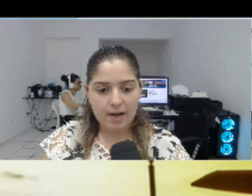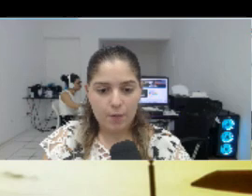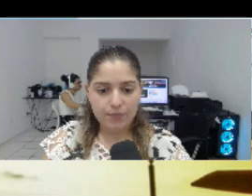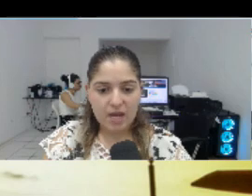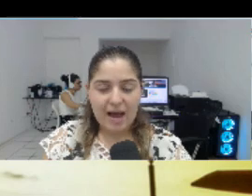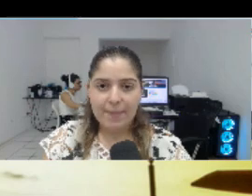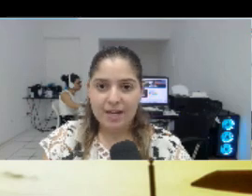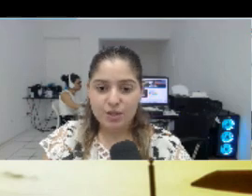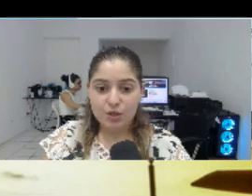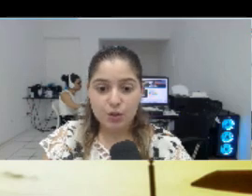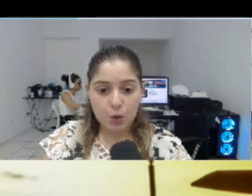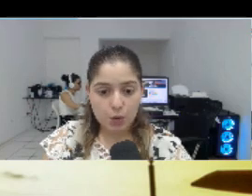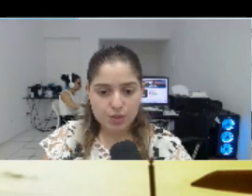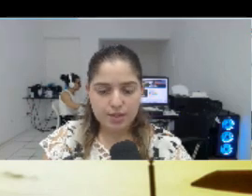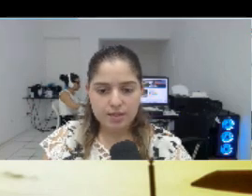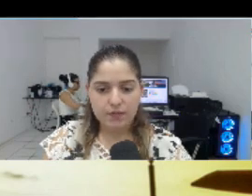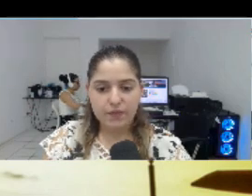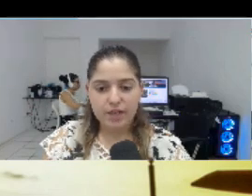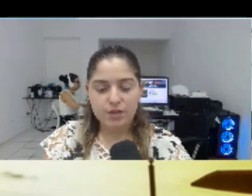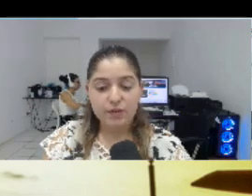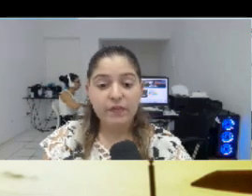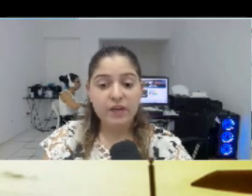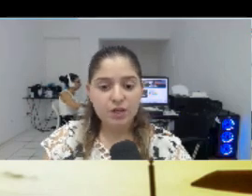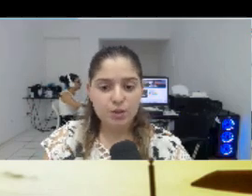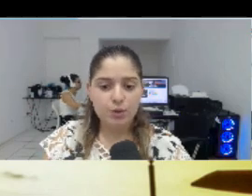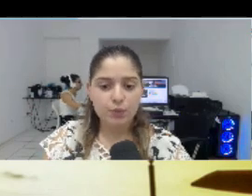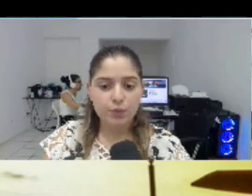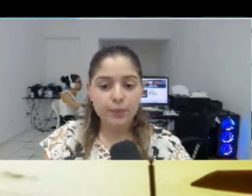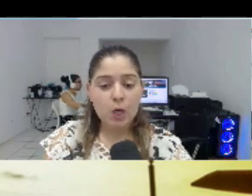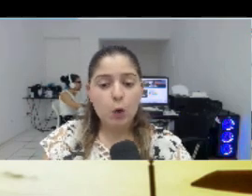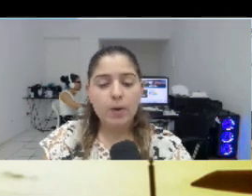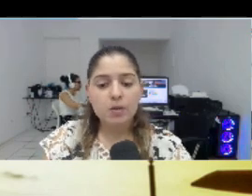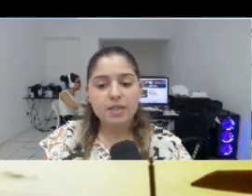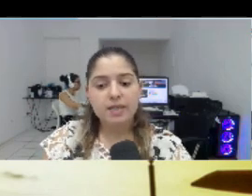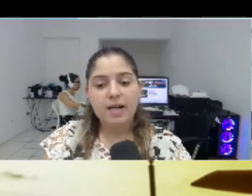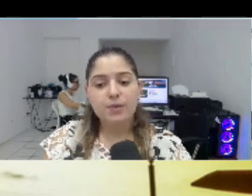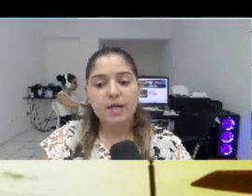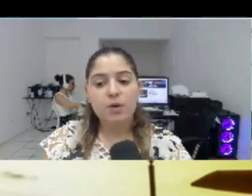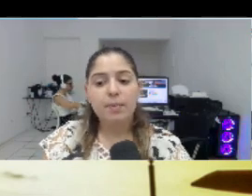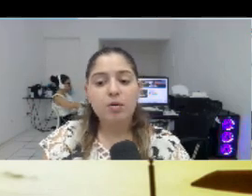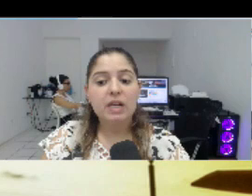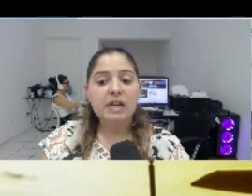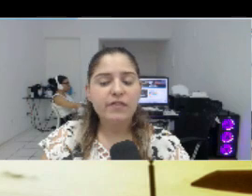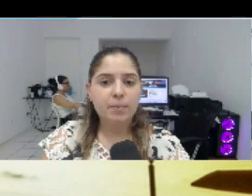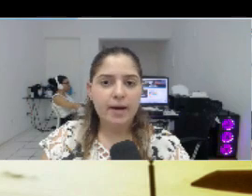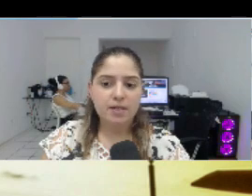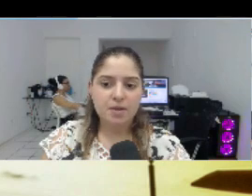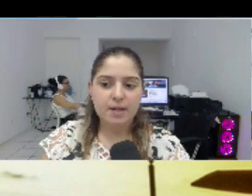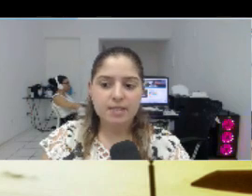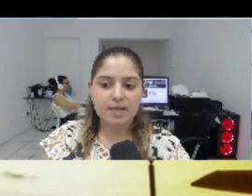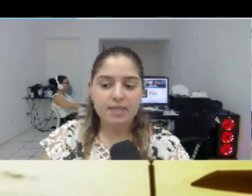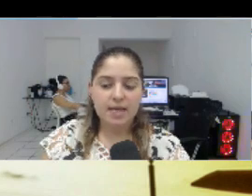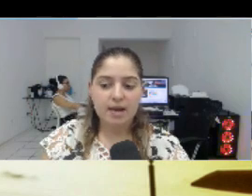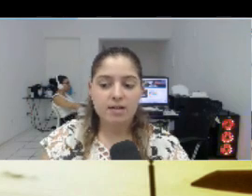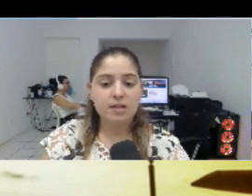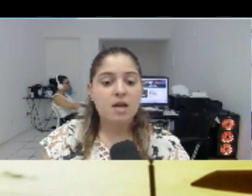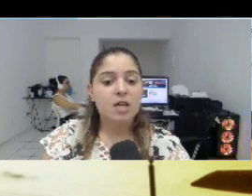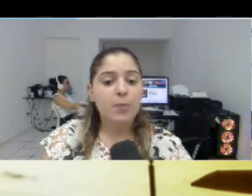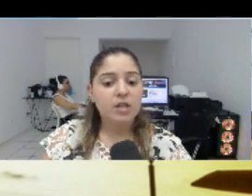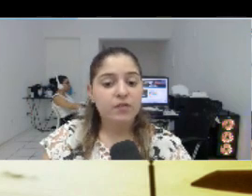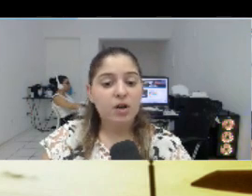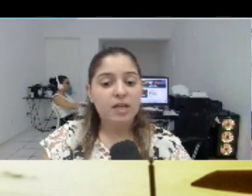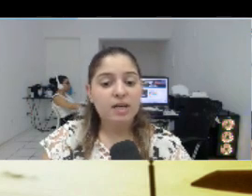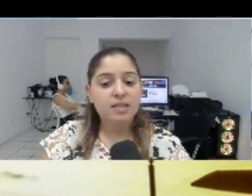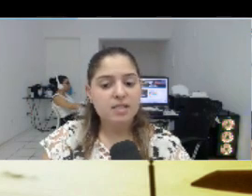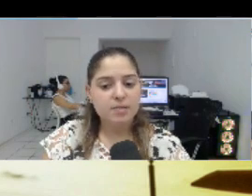Banco Central. A partir de hoje, terça-feira, dia 20 de junho, o Banco Central terá o caminho livre para estabelecer as regras